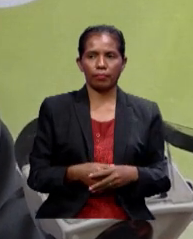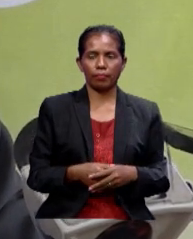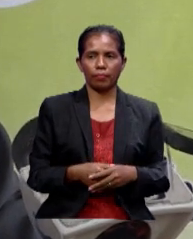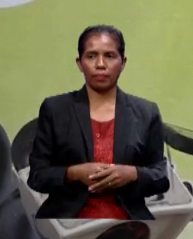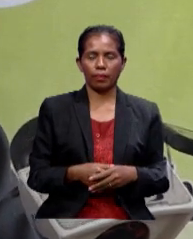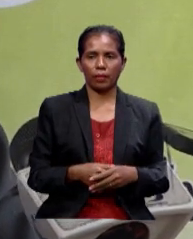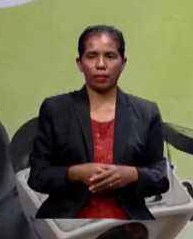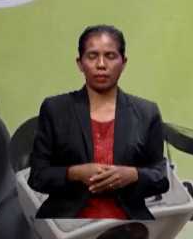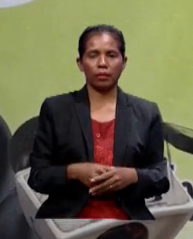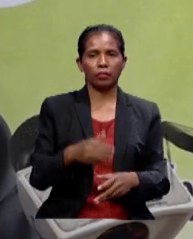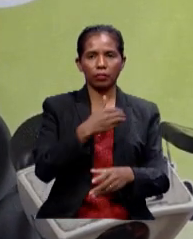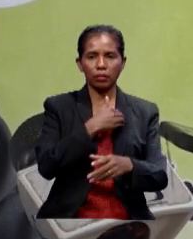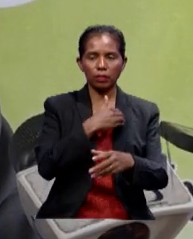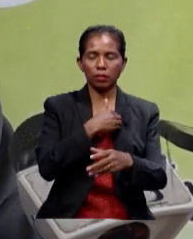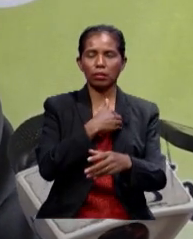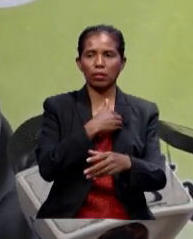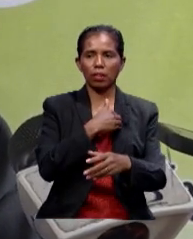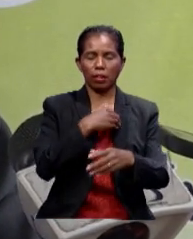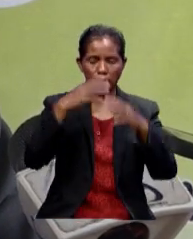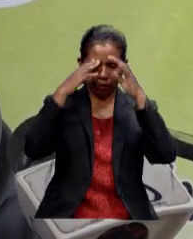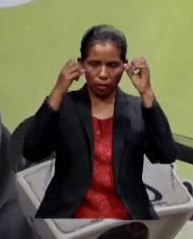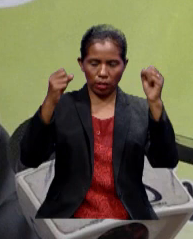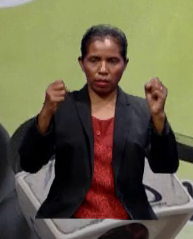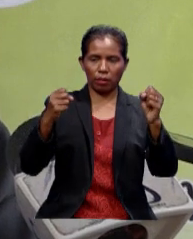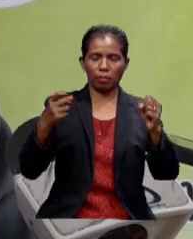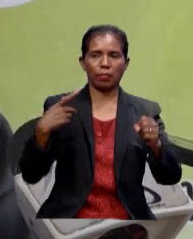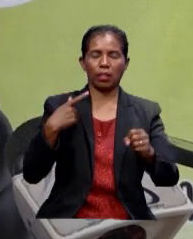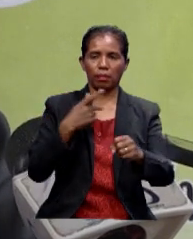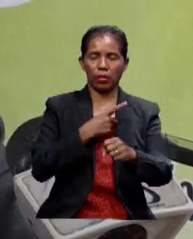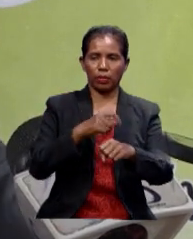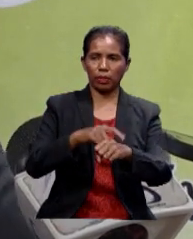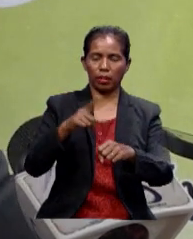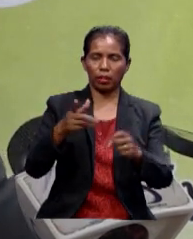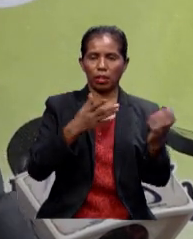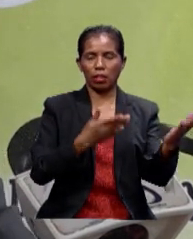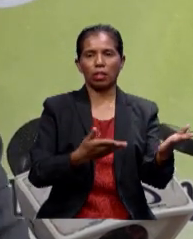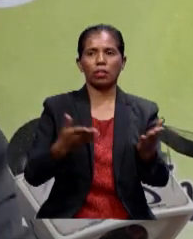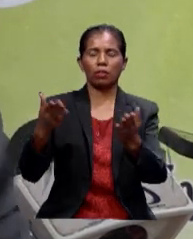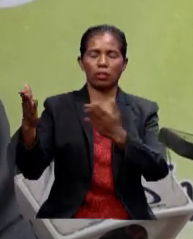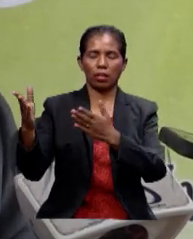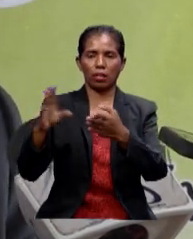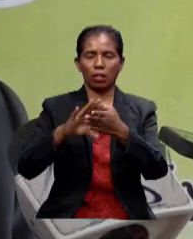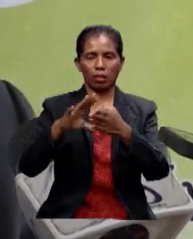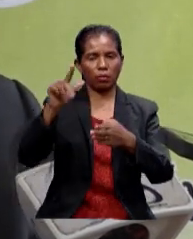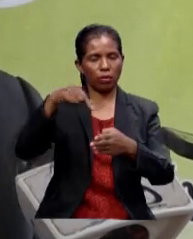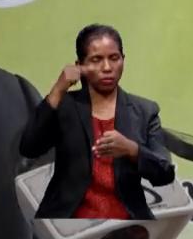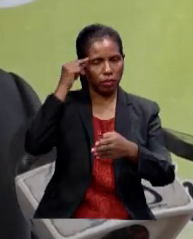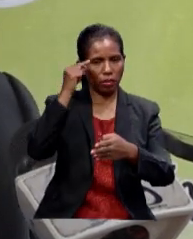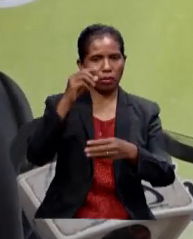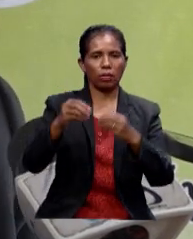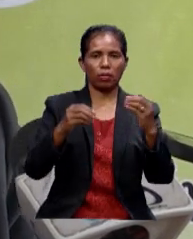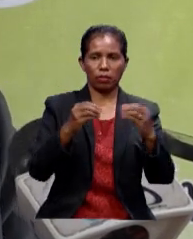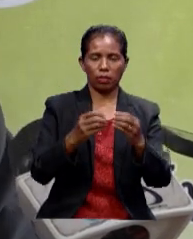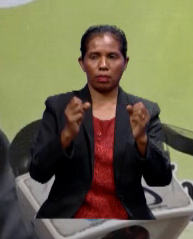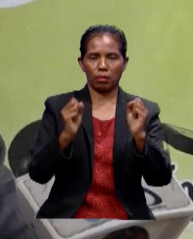Antes de o presidente do parlamento haruko nota ba governo kono ba assunto ne, ne